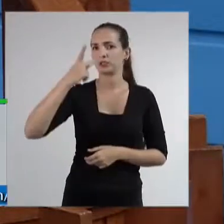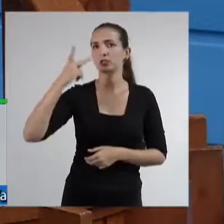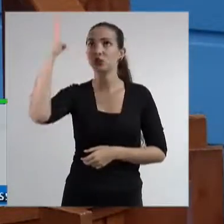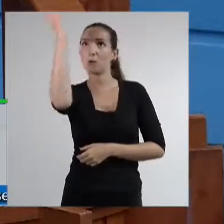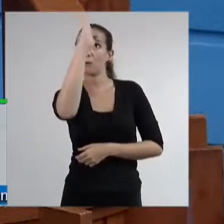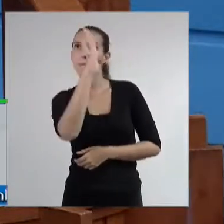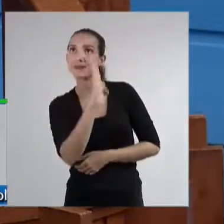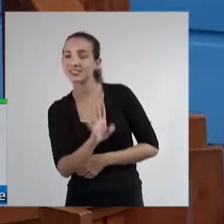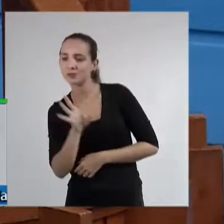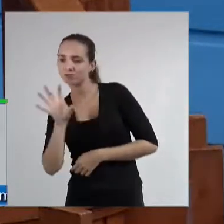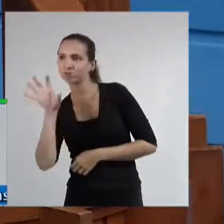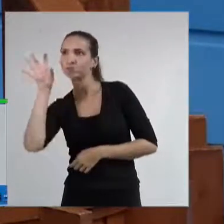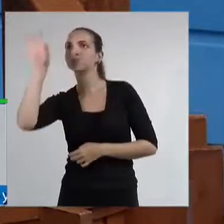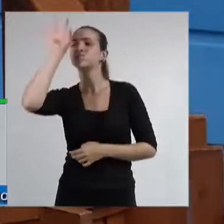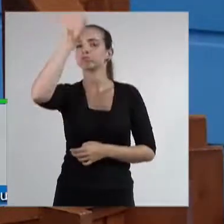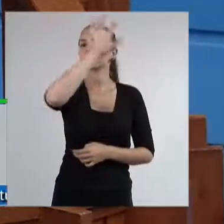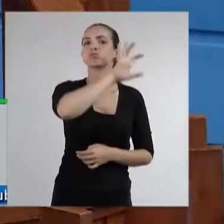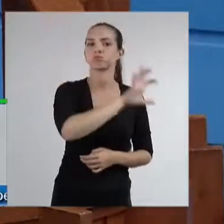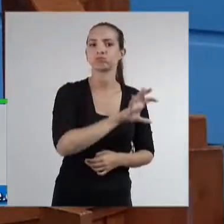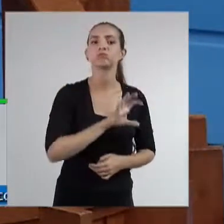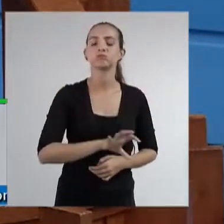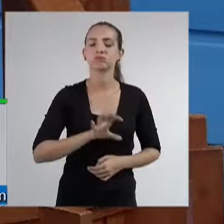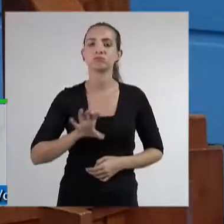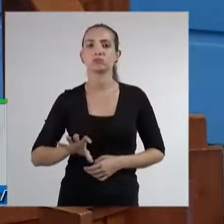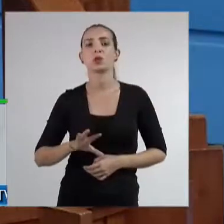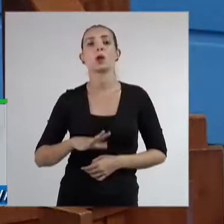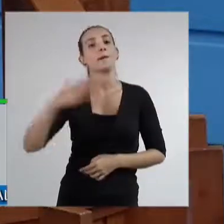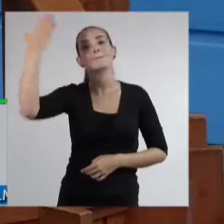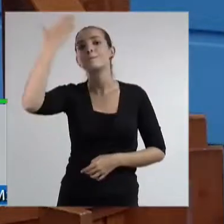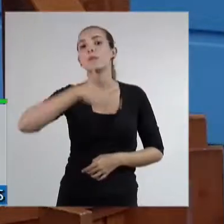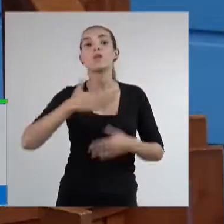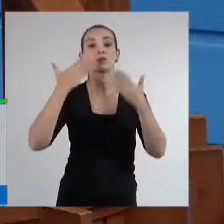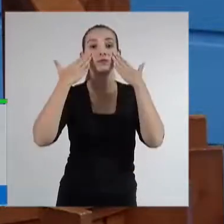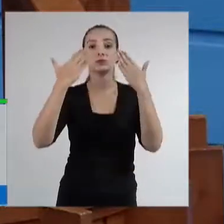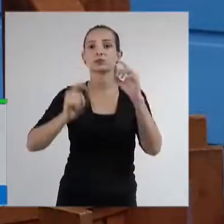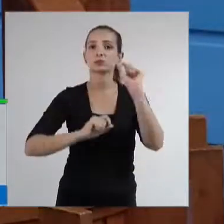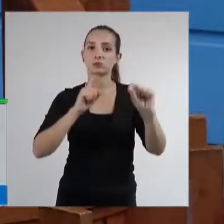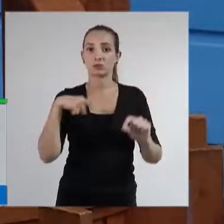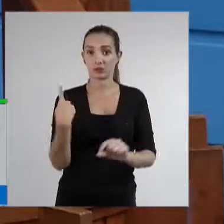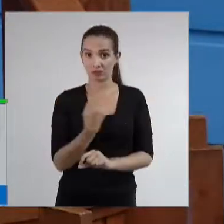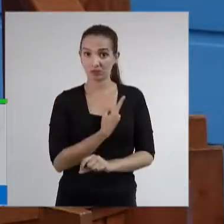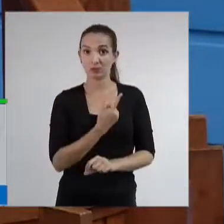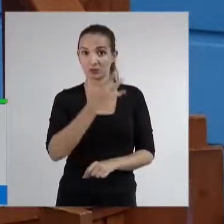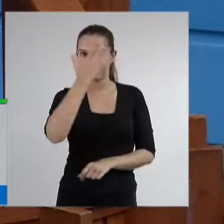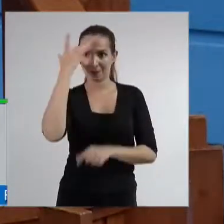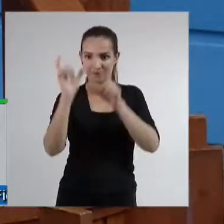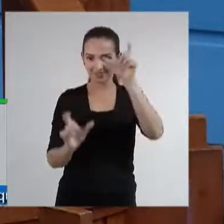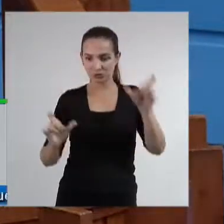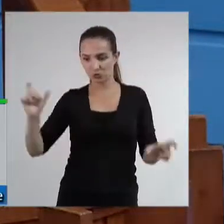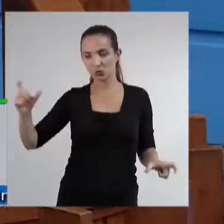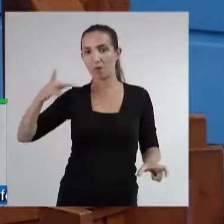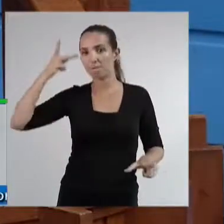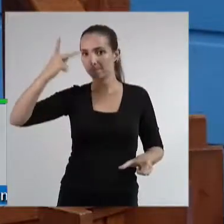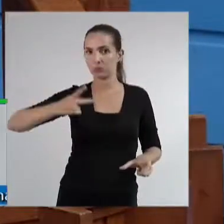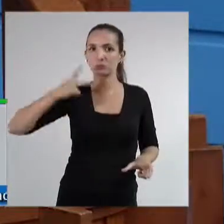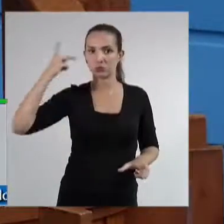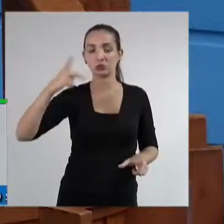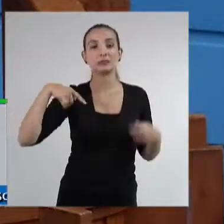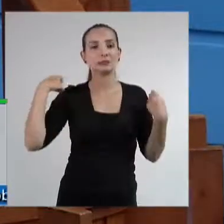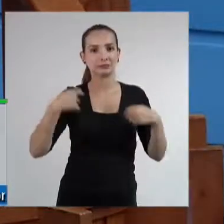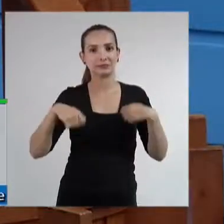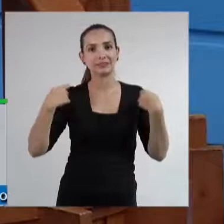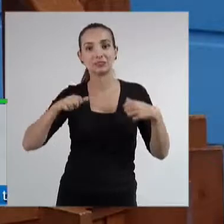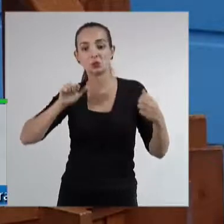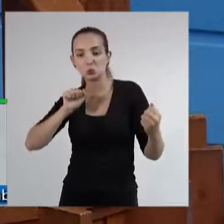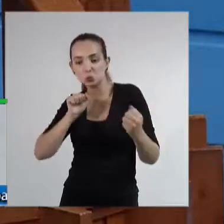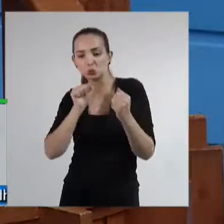eleições demonstrou muito bem isso, de que nós, agentes públicos, políticos, temos que nos